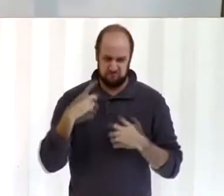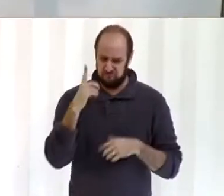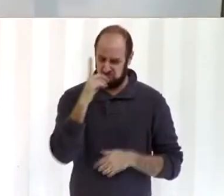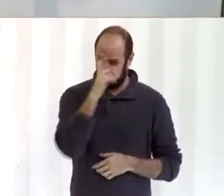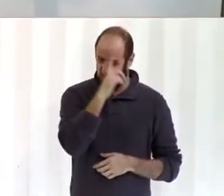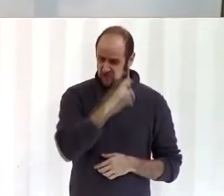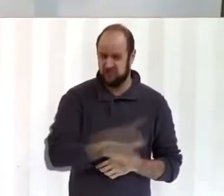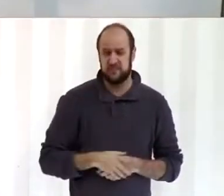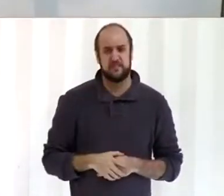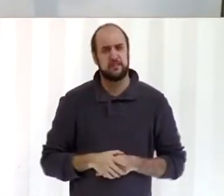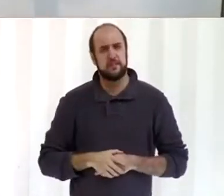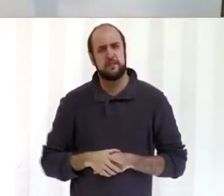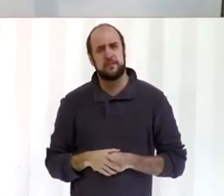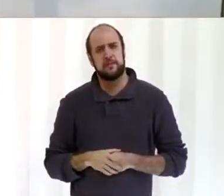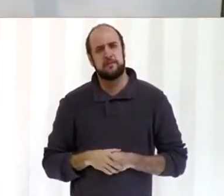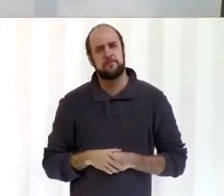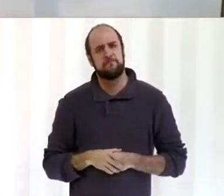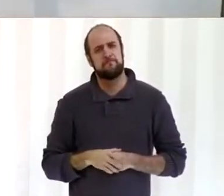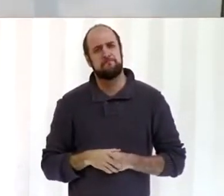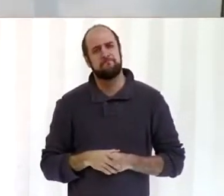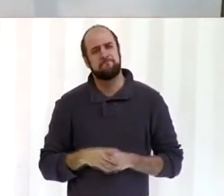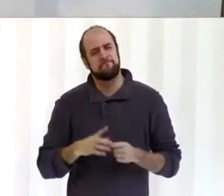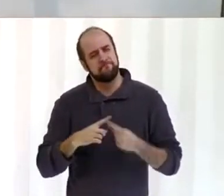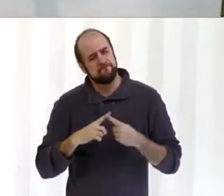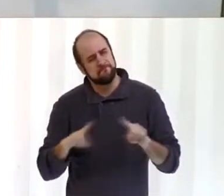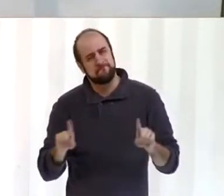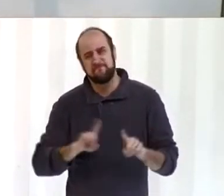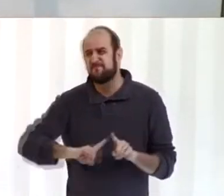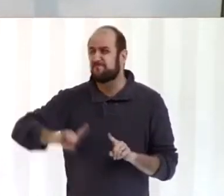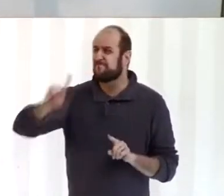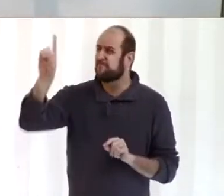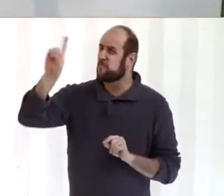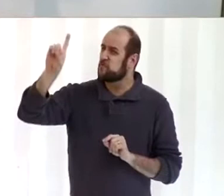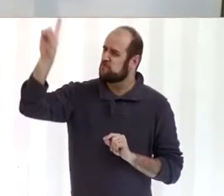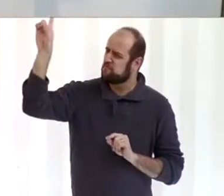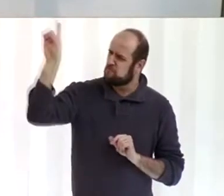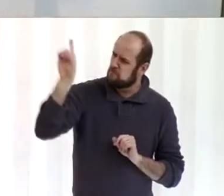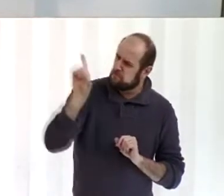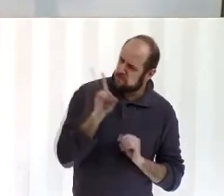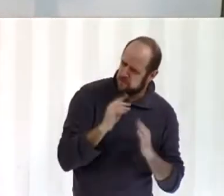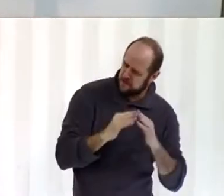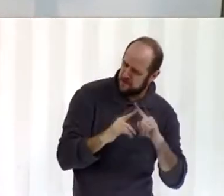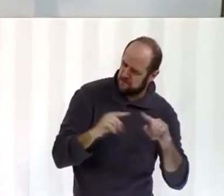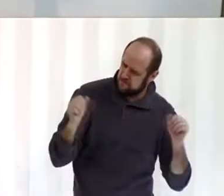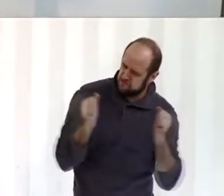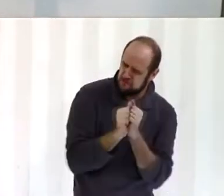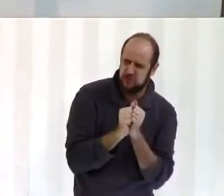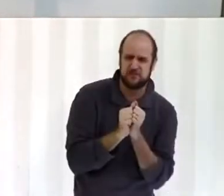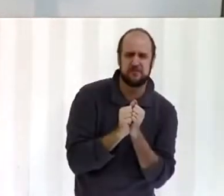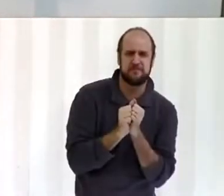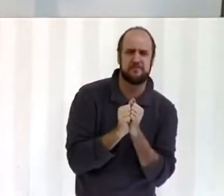difíceis. Mas o nosso Deus é um Deus que está presente com a sua igreja e com o seu povo.